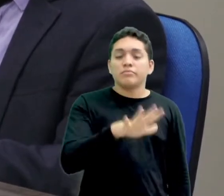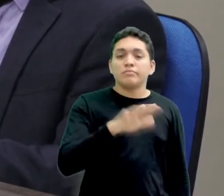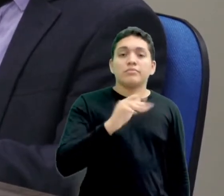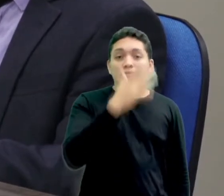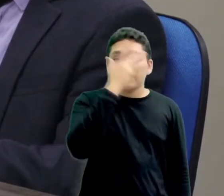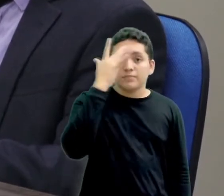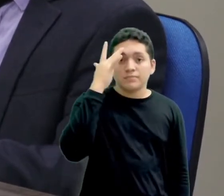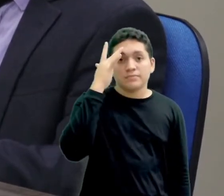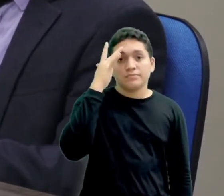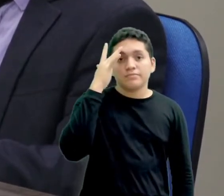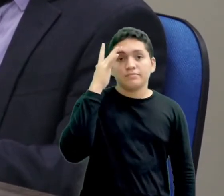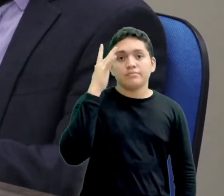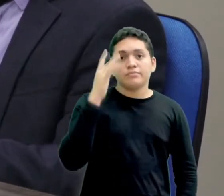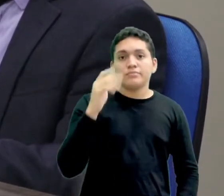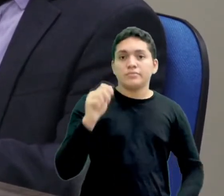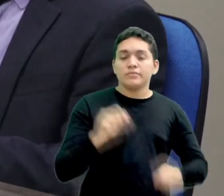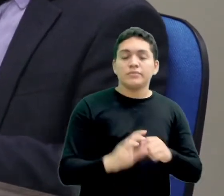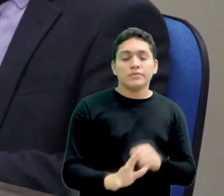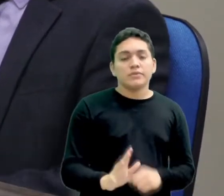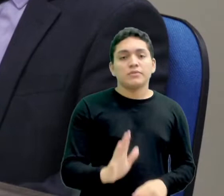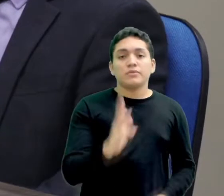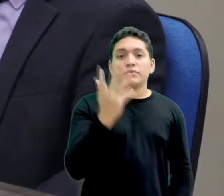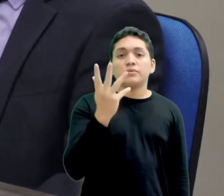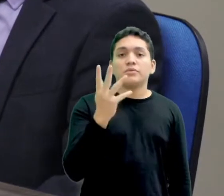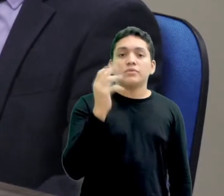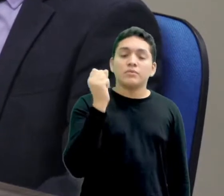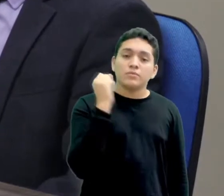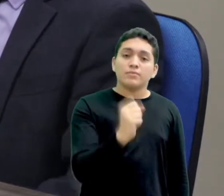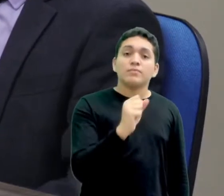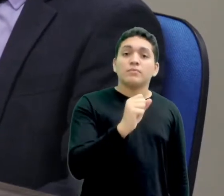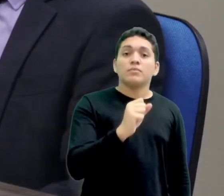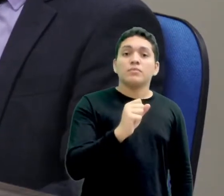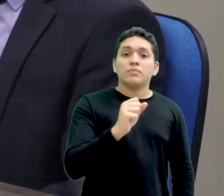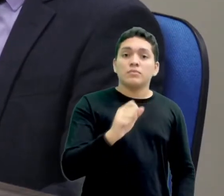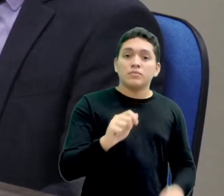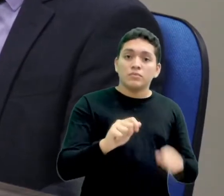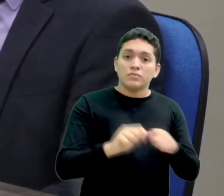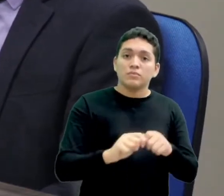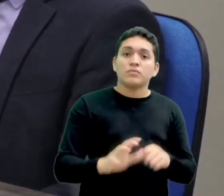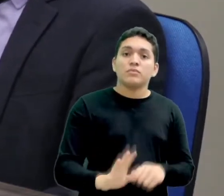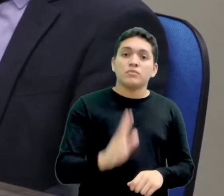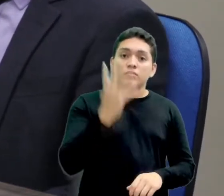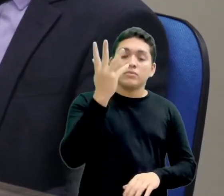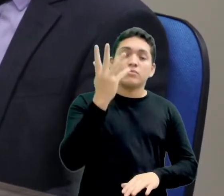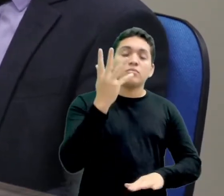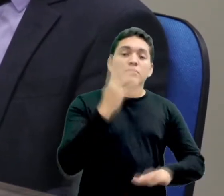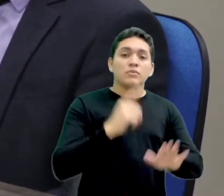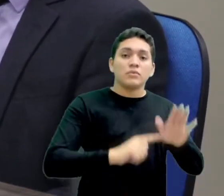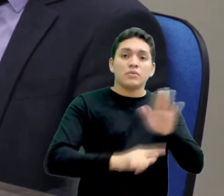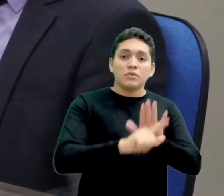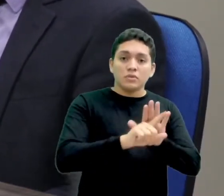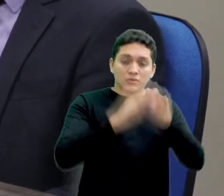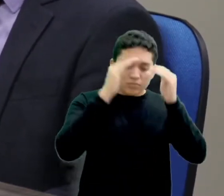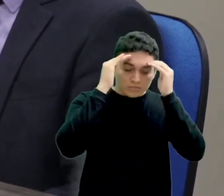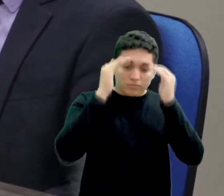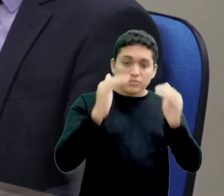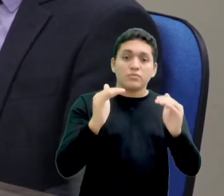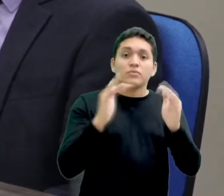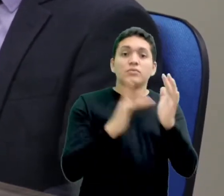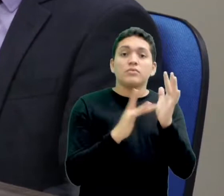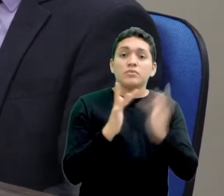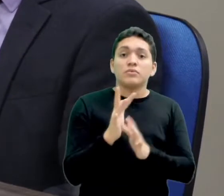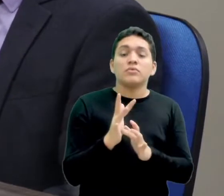pessoa, não comete o homicídio por causa do cumprimento à lei, né? E é interessante quando Jesus